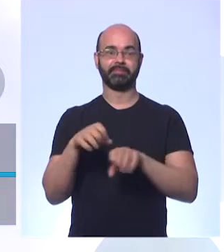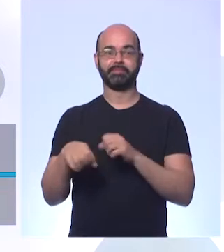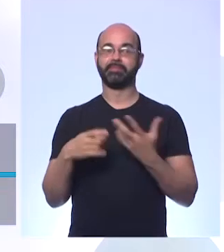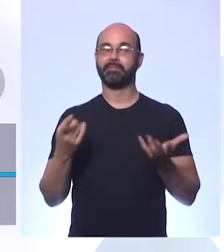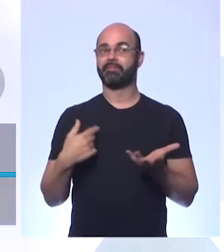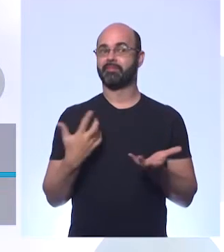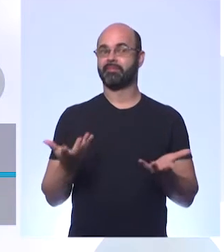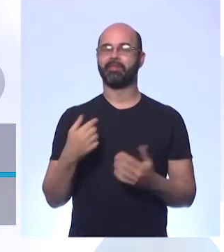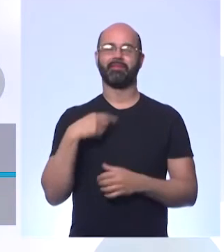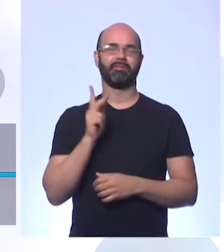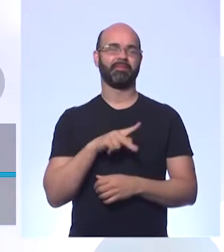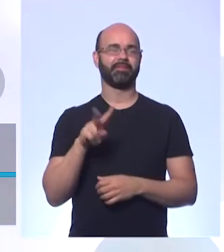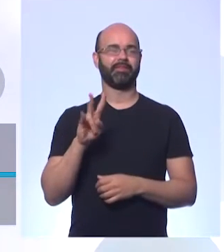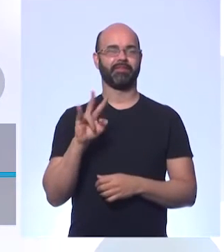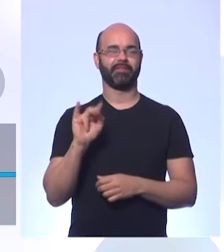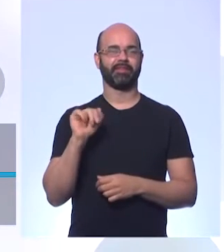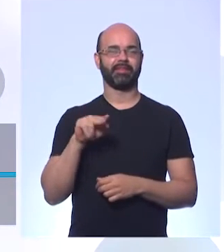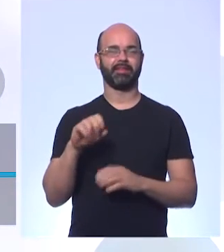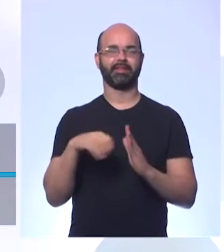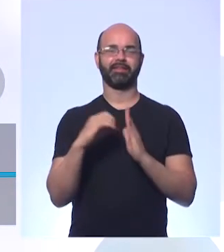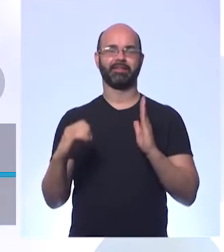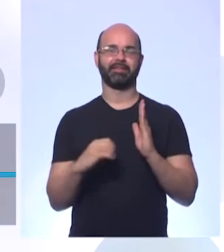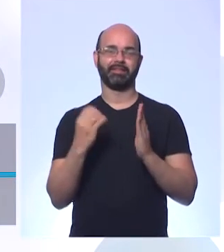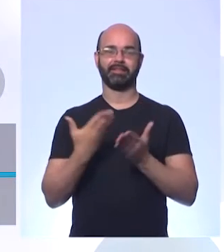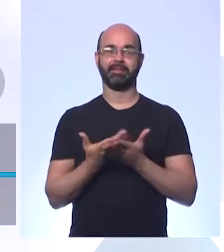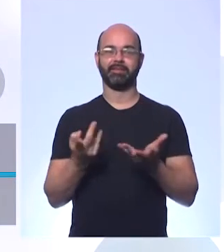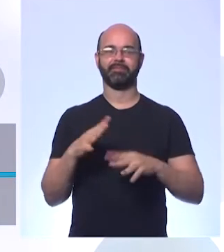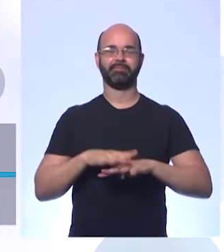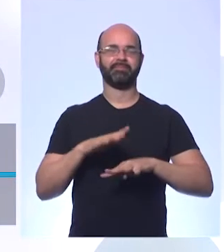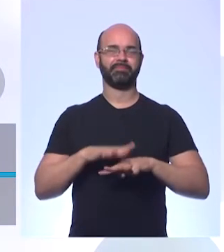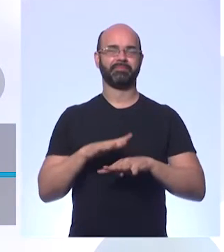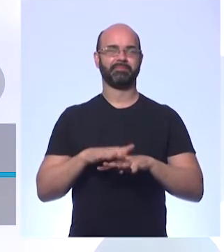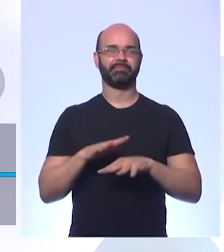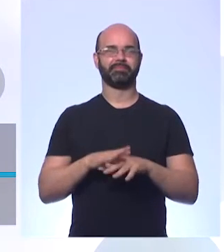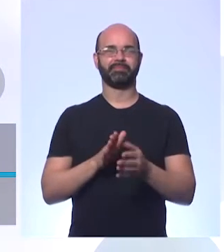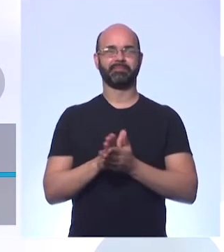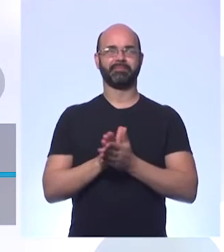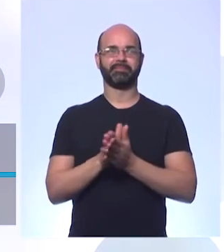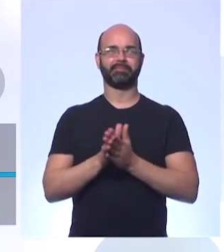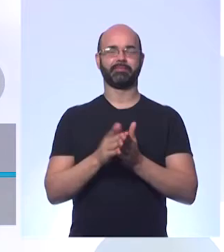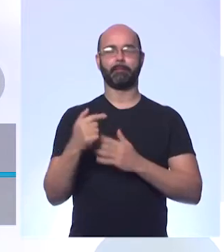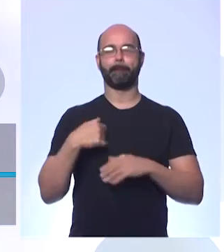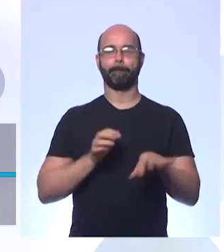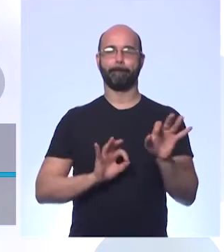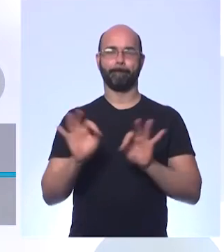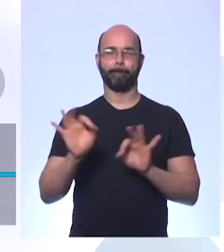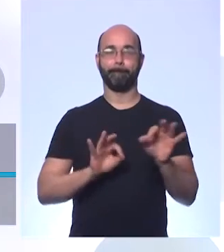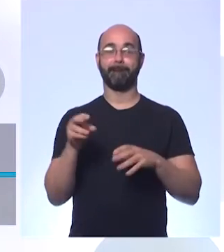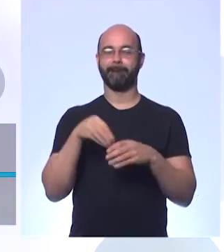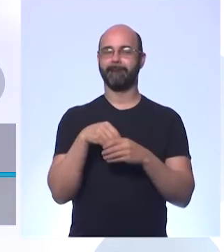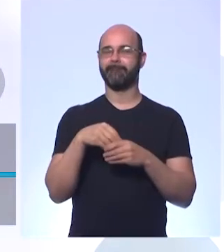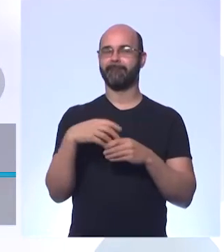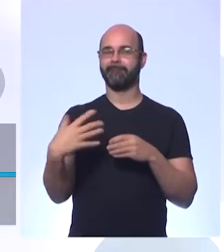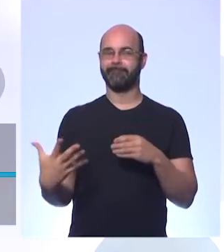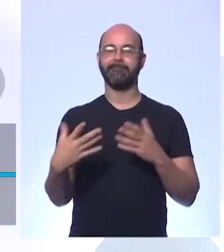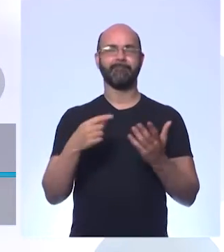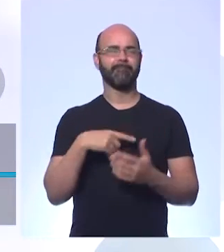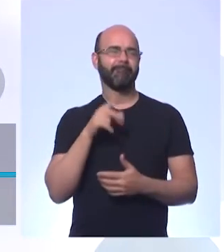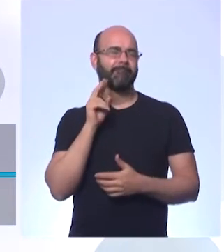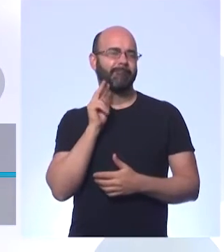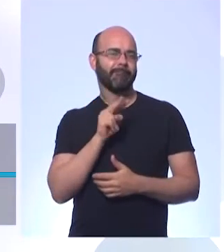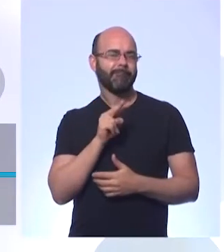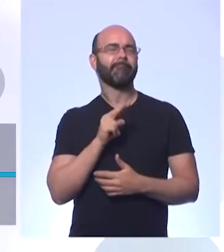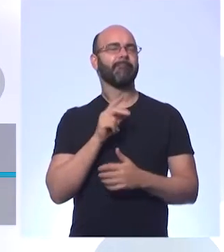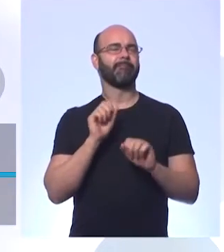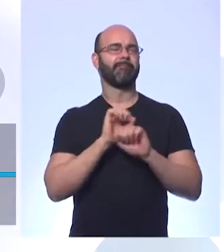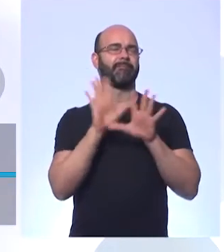aqui no Centro de Mídias, tá certo? Vamos hoje para a aula de matemática. Eu preparei para vocês um conteúdo que ele é bem intuitivo, é um